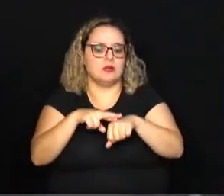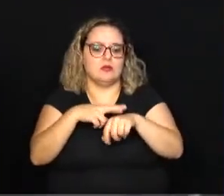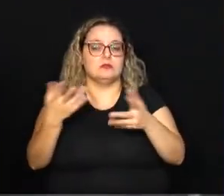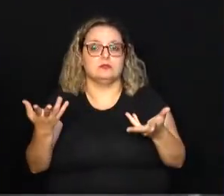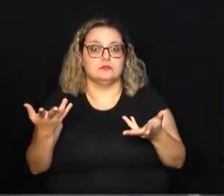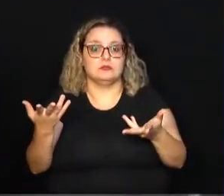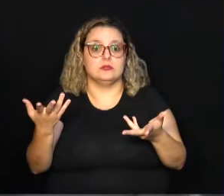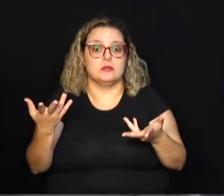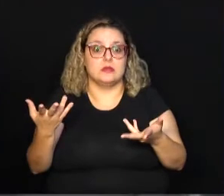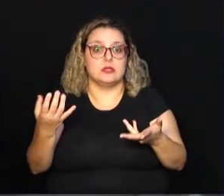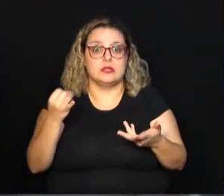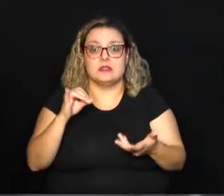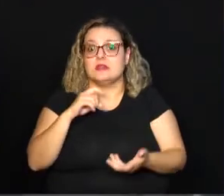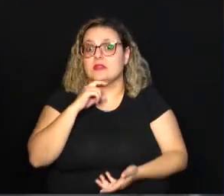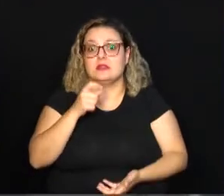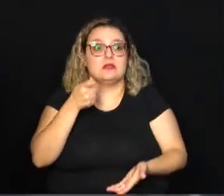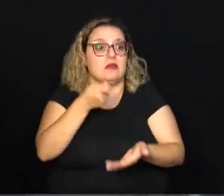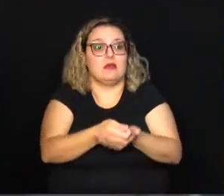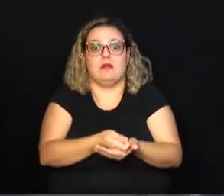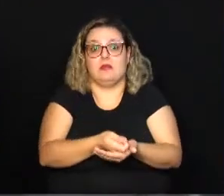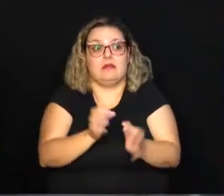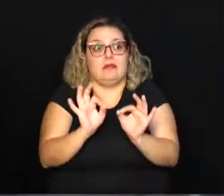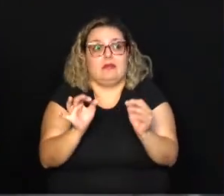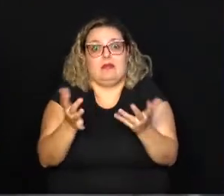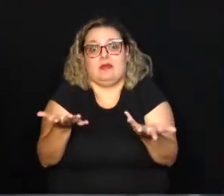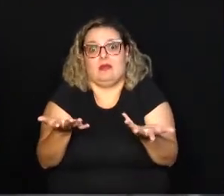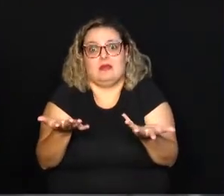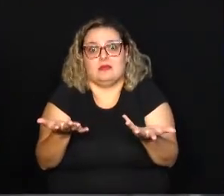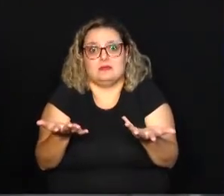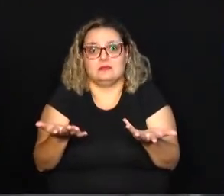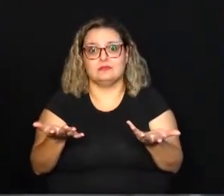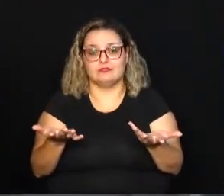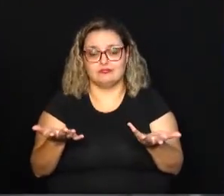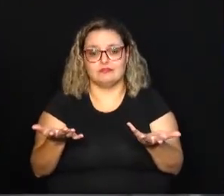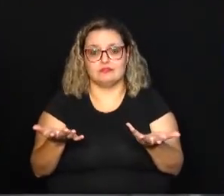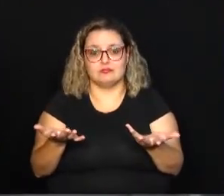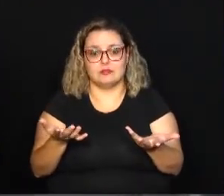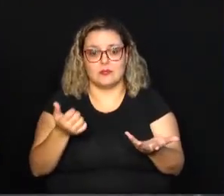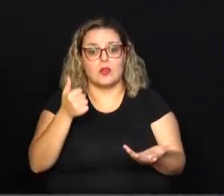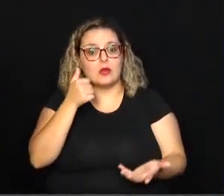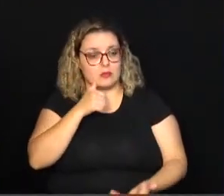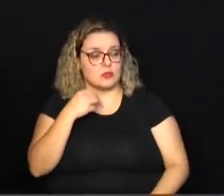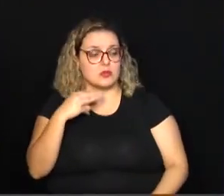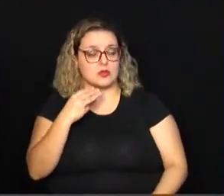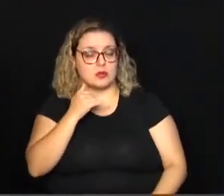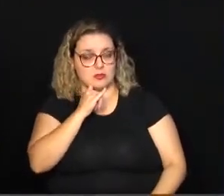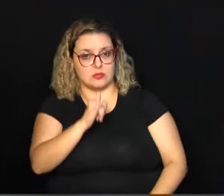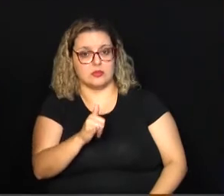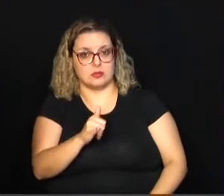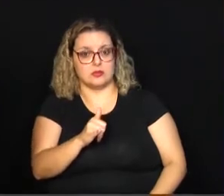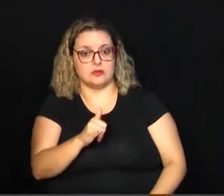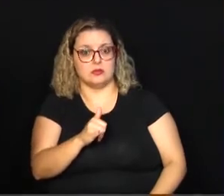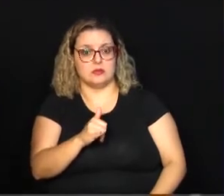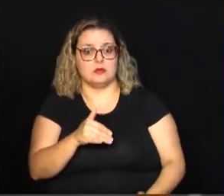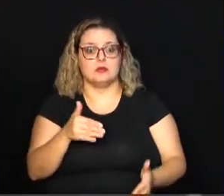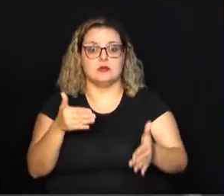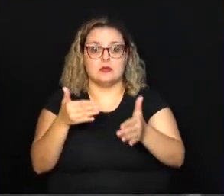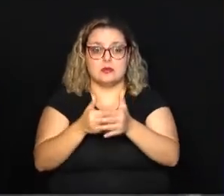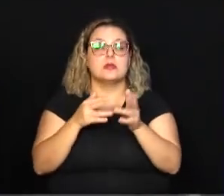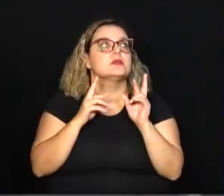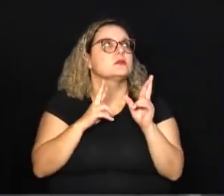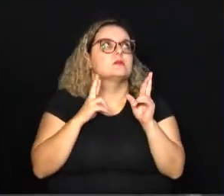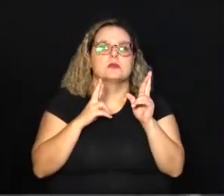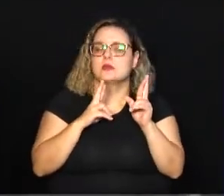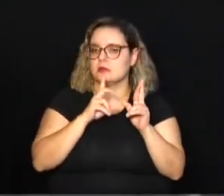ninguém cumprir, não adianta. Então, o que acontece? A gente sabe que, como a senhora disse, vai chegar num limite, espero que não chegue,